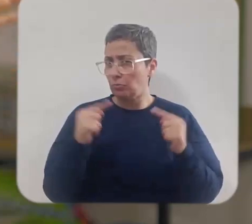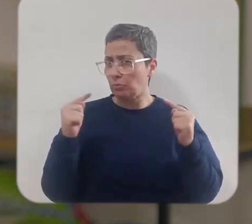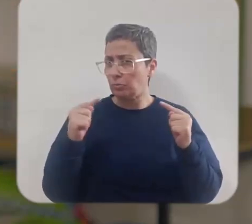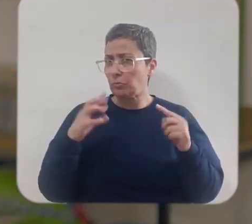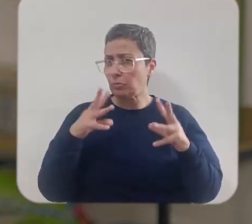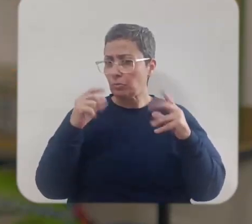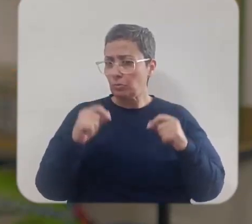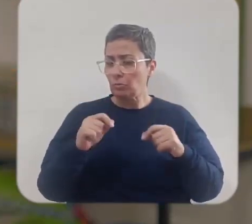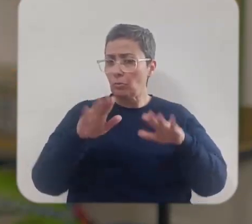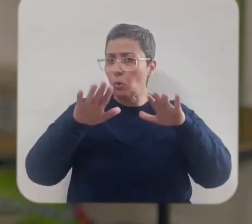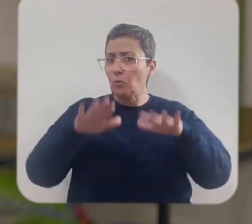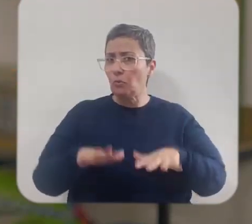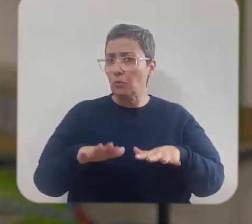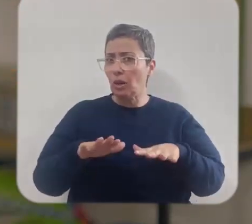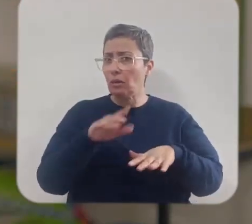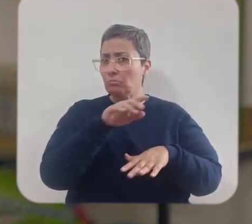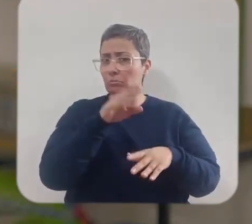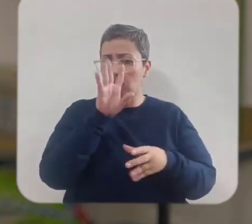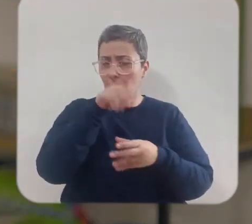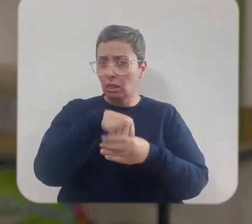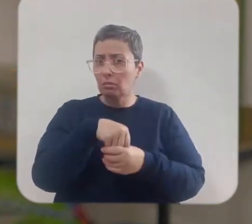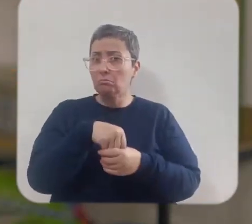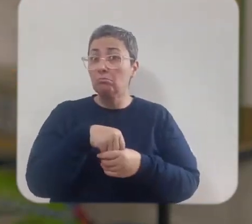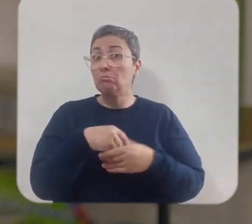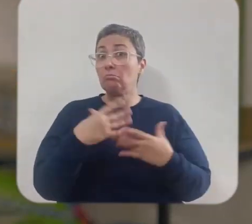todos permaneçam neste ambiente?